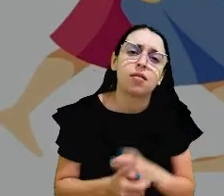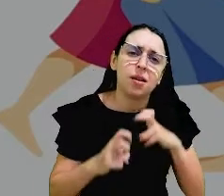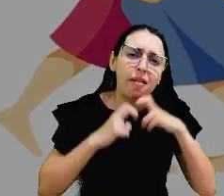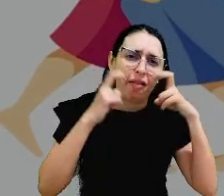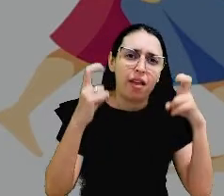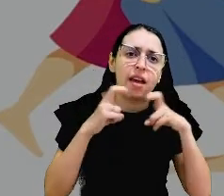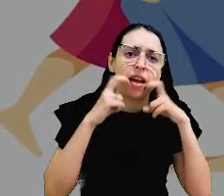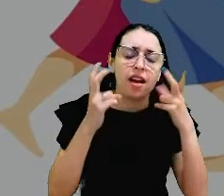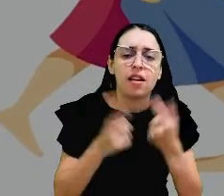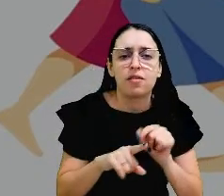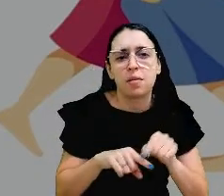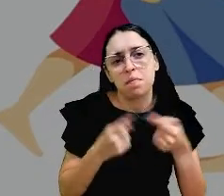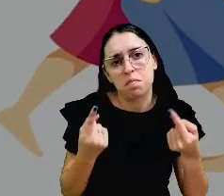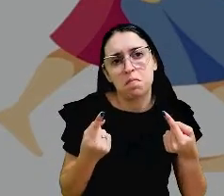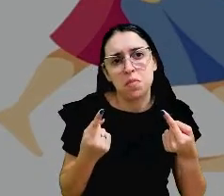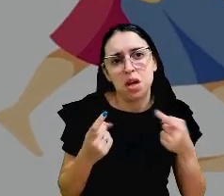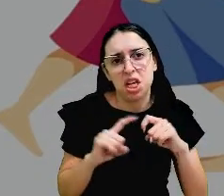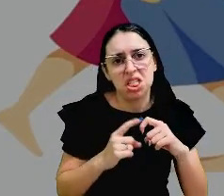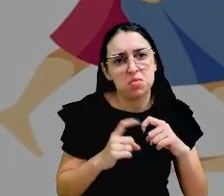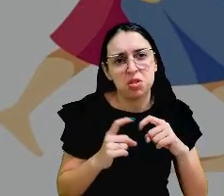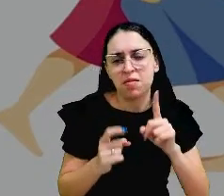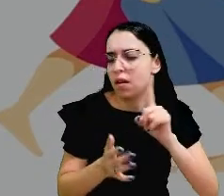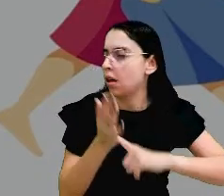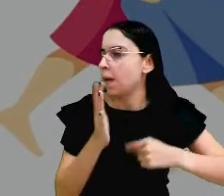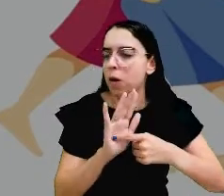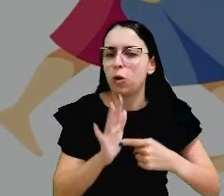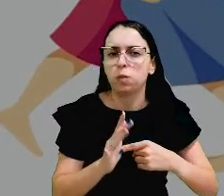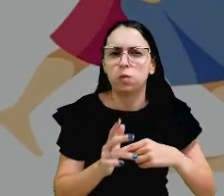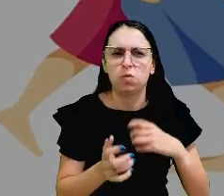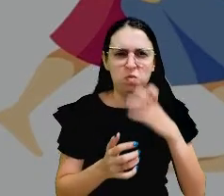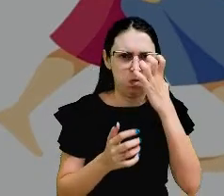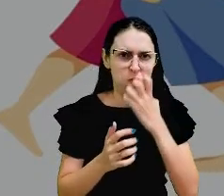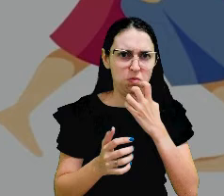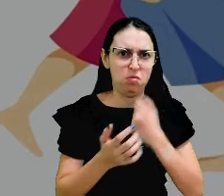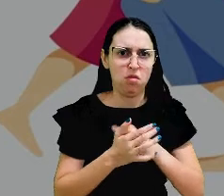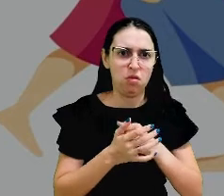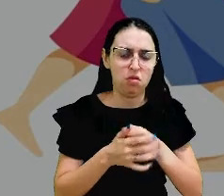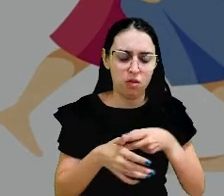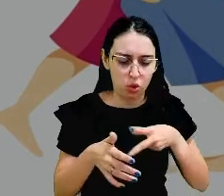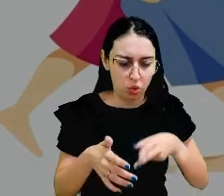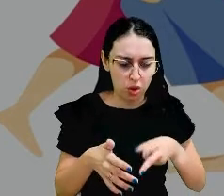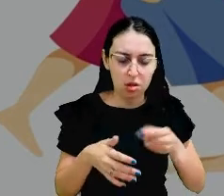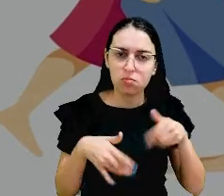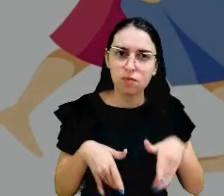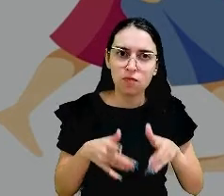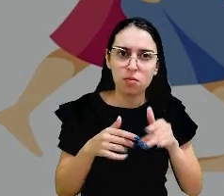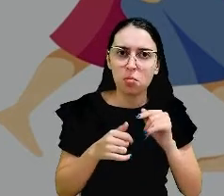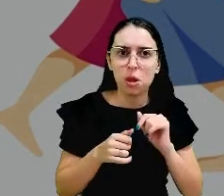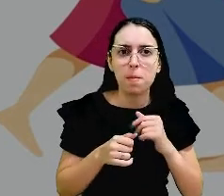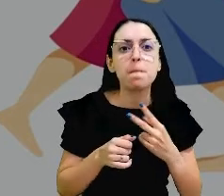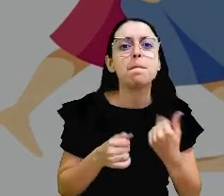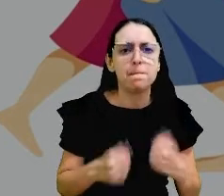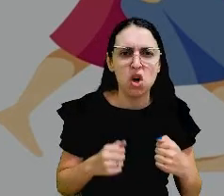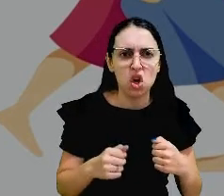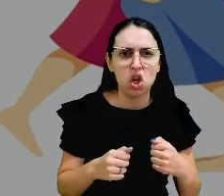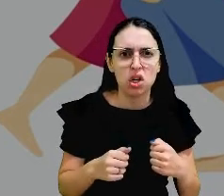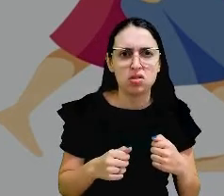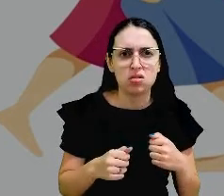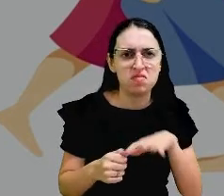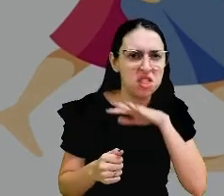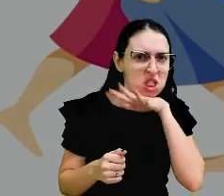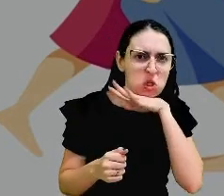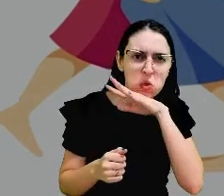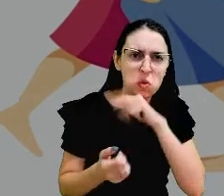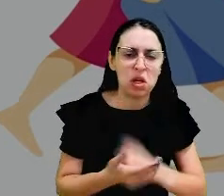doutora negou, ríspida, grosseira e com cara enfiada no meio das minhas pernas, disse que podia fazer mal na hora de